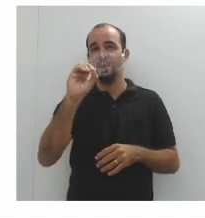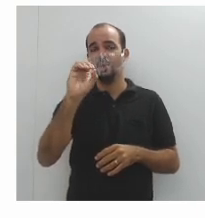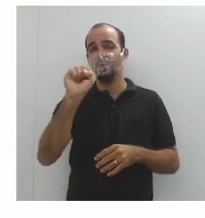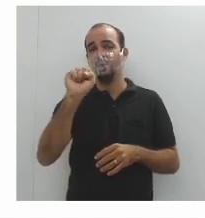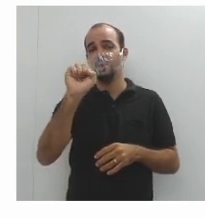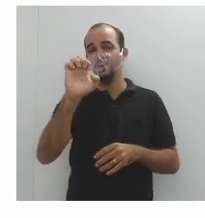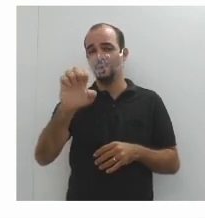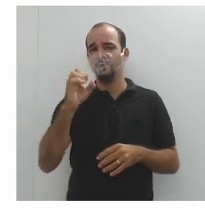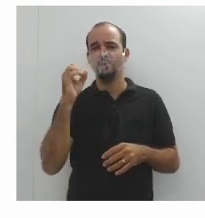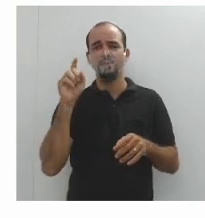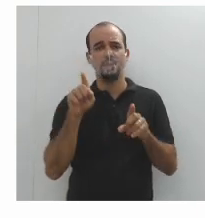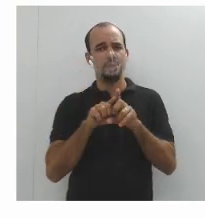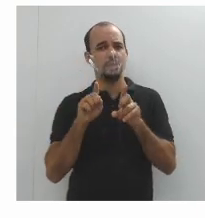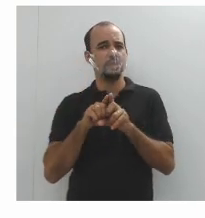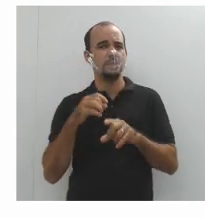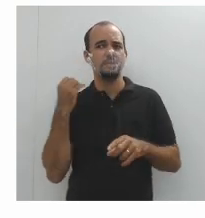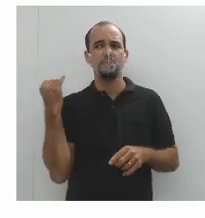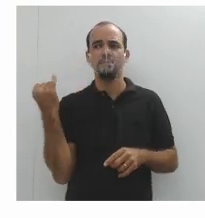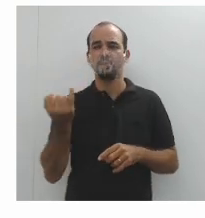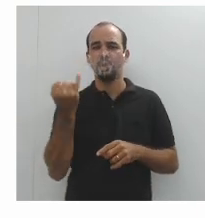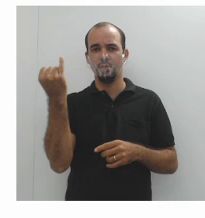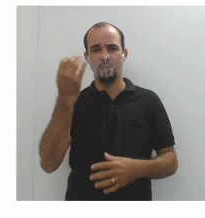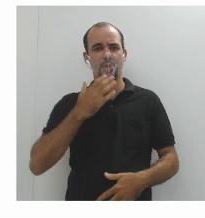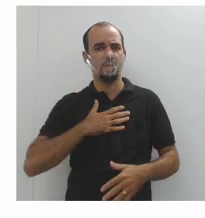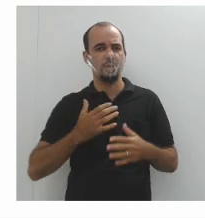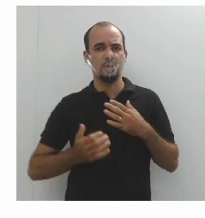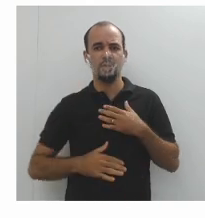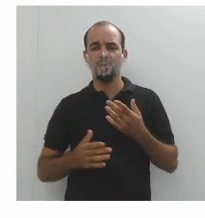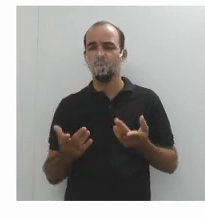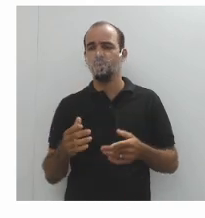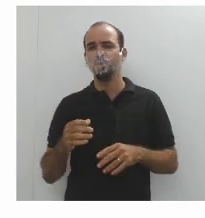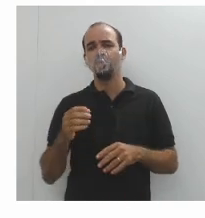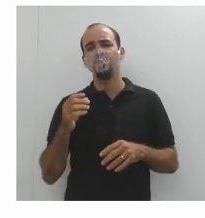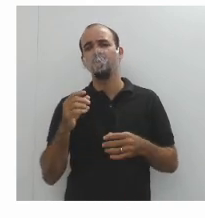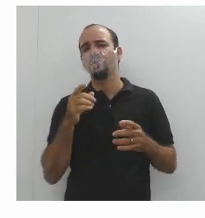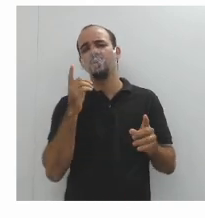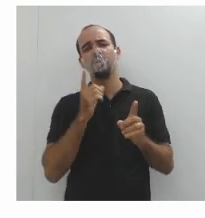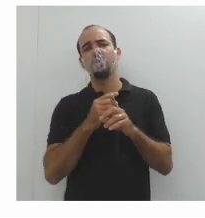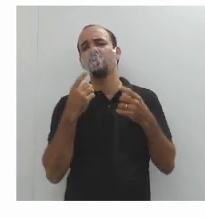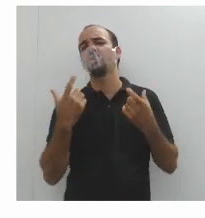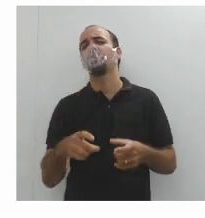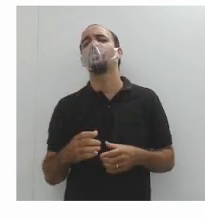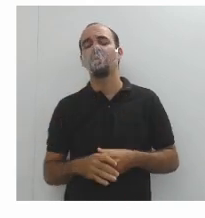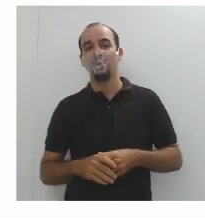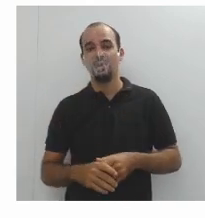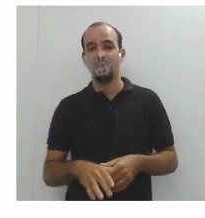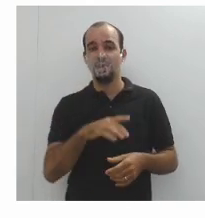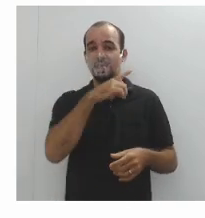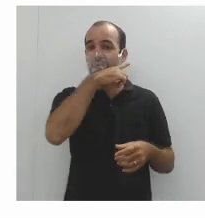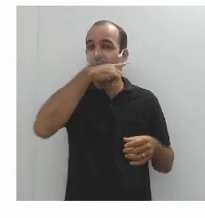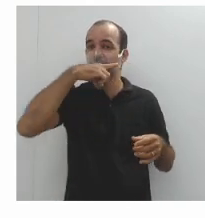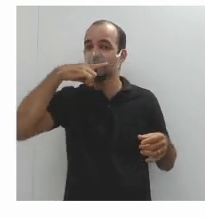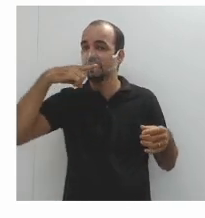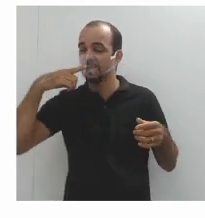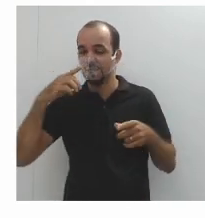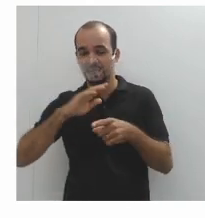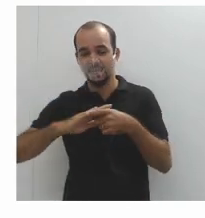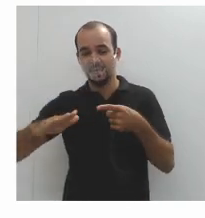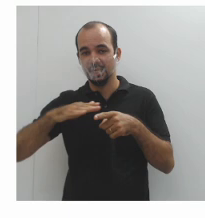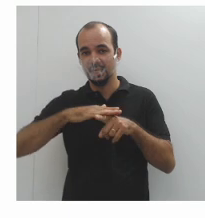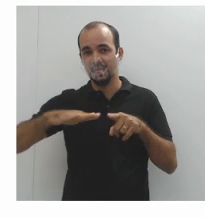nós temos muito isso na cana-de-açúcar e na beterraba, tá bom?